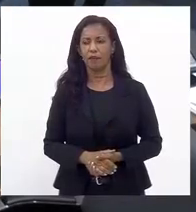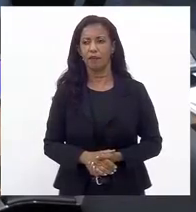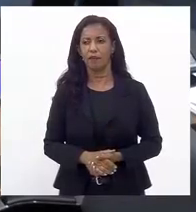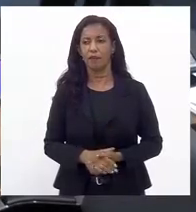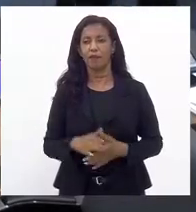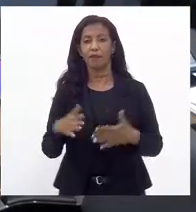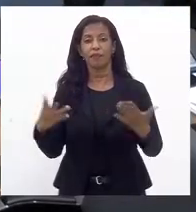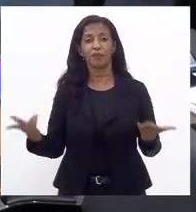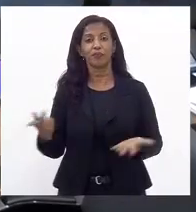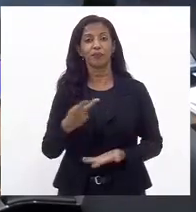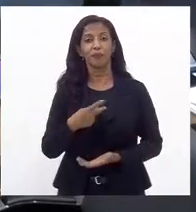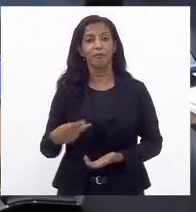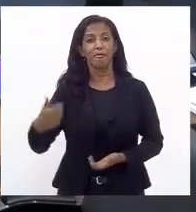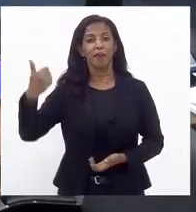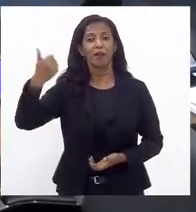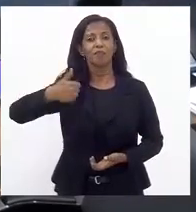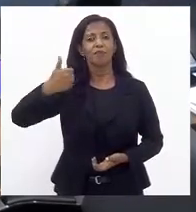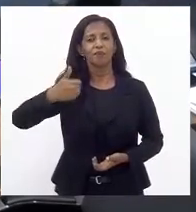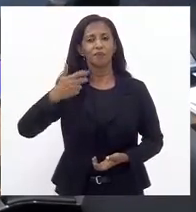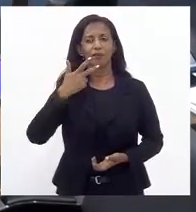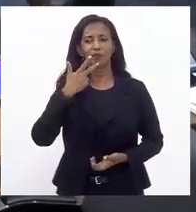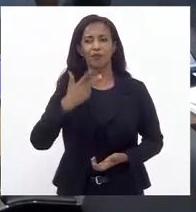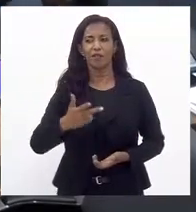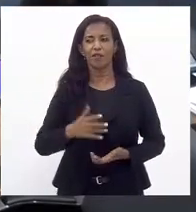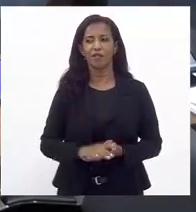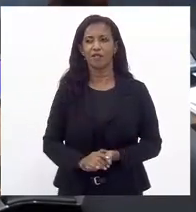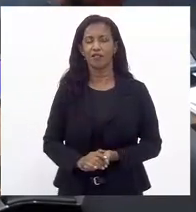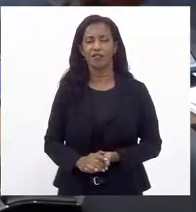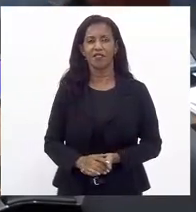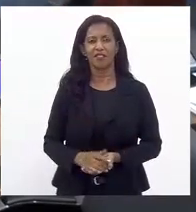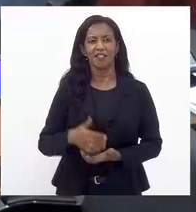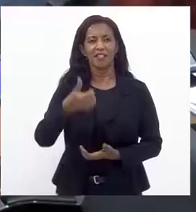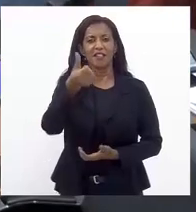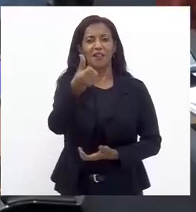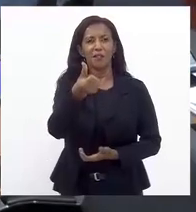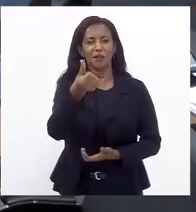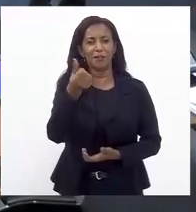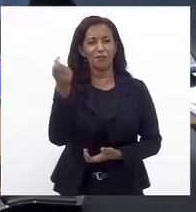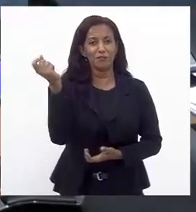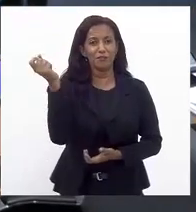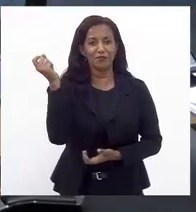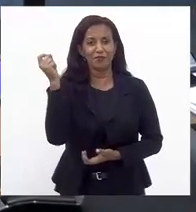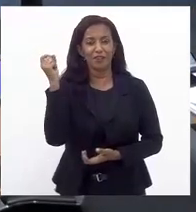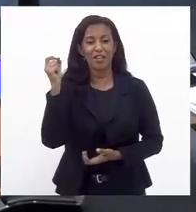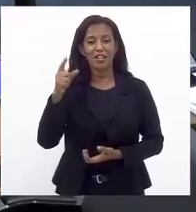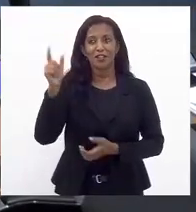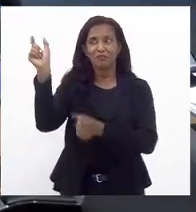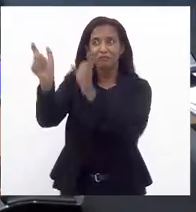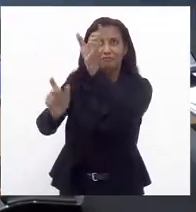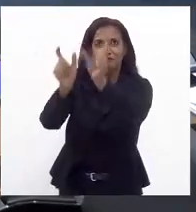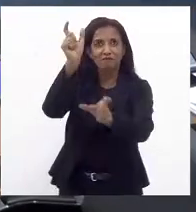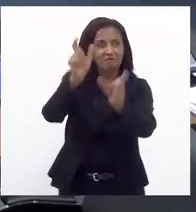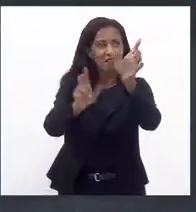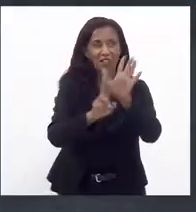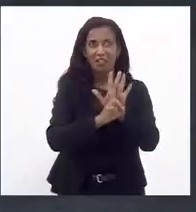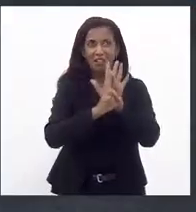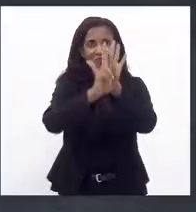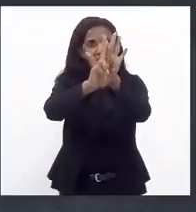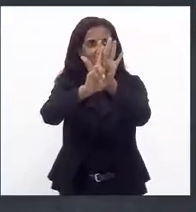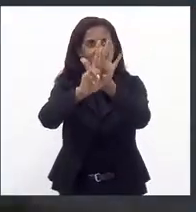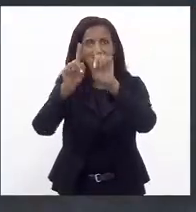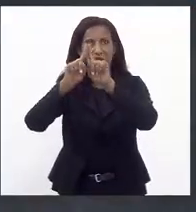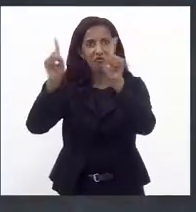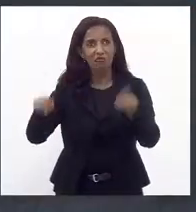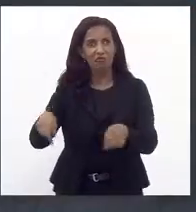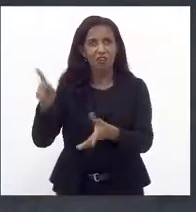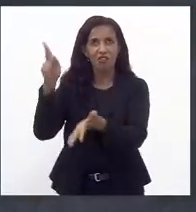por favor senhor presidente eu quero em primeiro lugar de dizer que essa meia dúzia de gato pingado que não representa o servidor